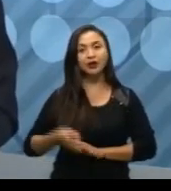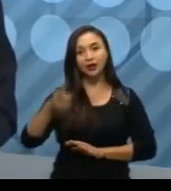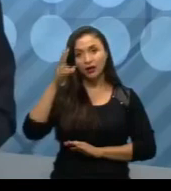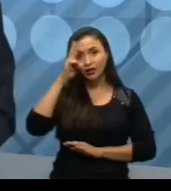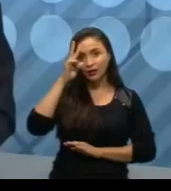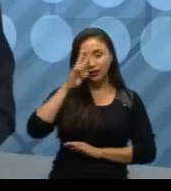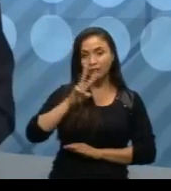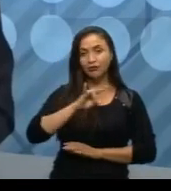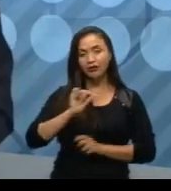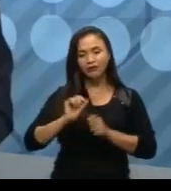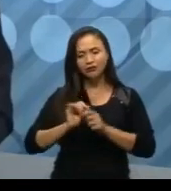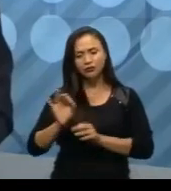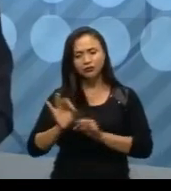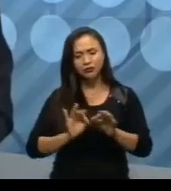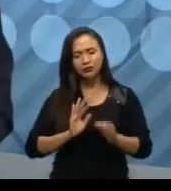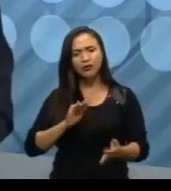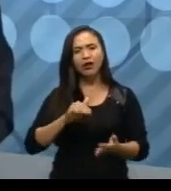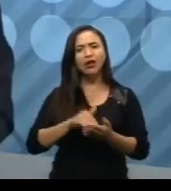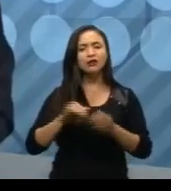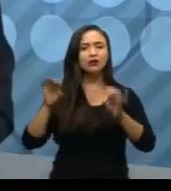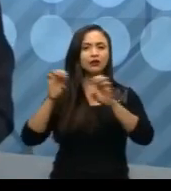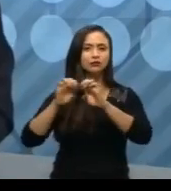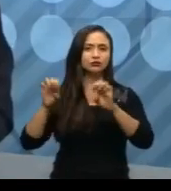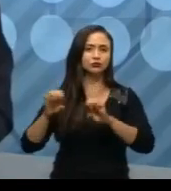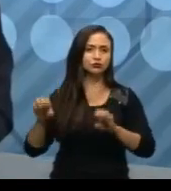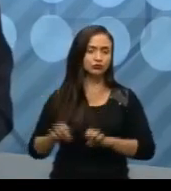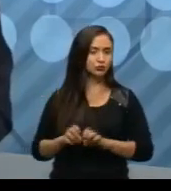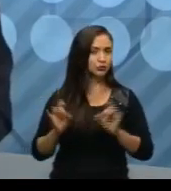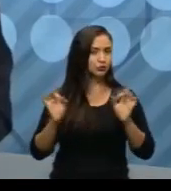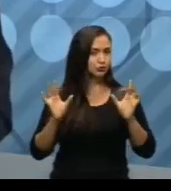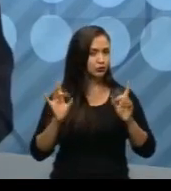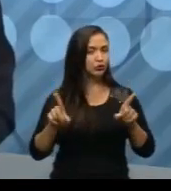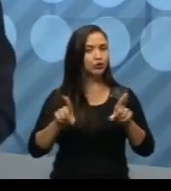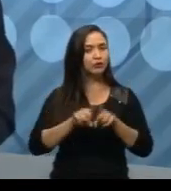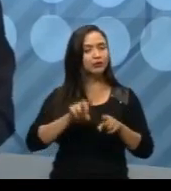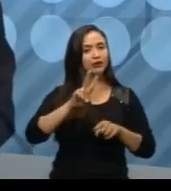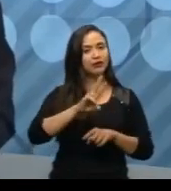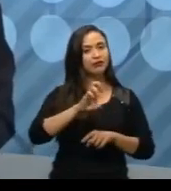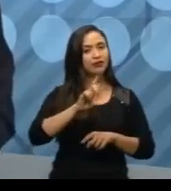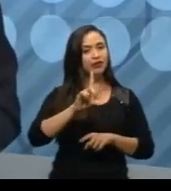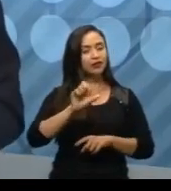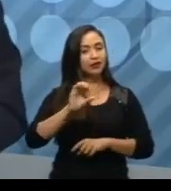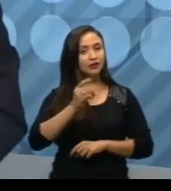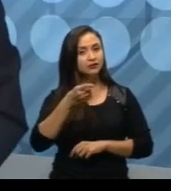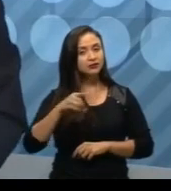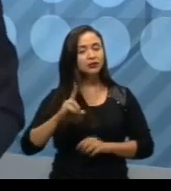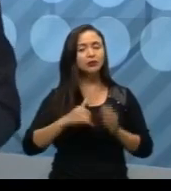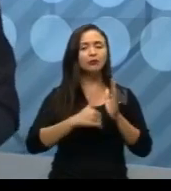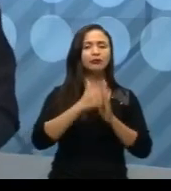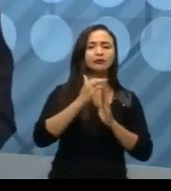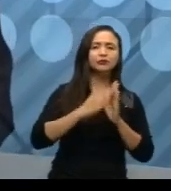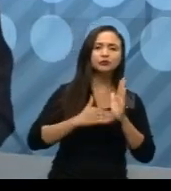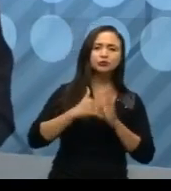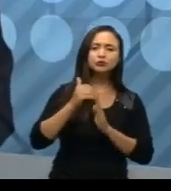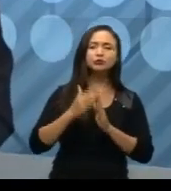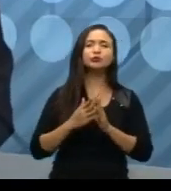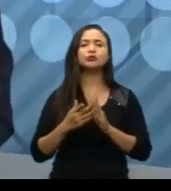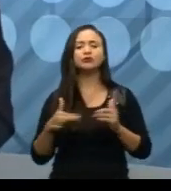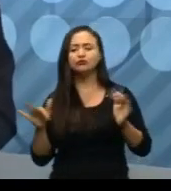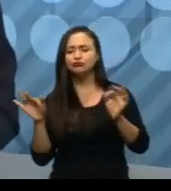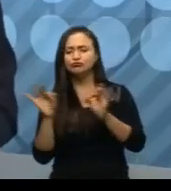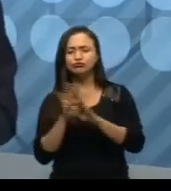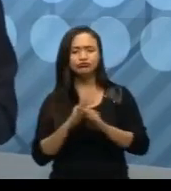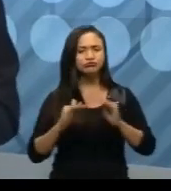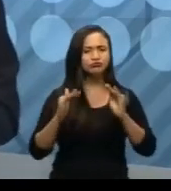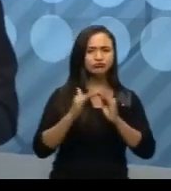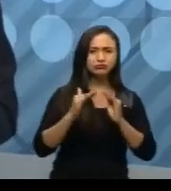o orçamento só até a parte da estrutura e da vedação, deixando parte de pintura, acabamento.